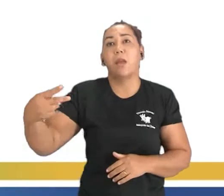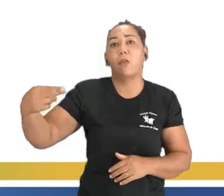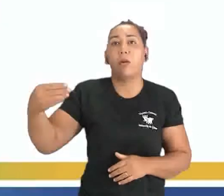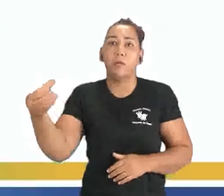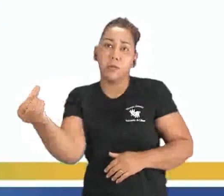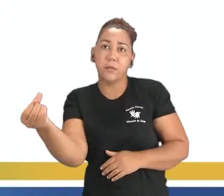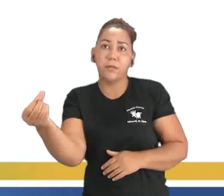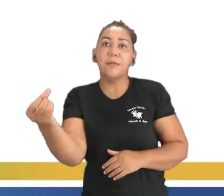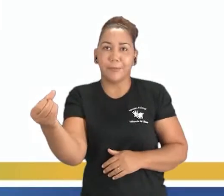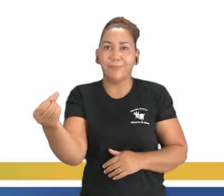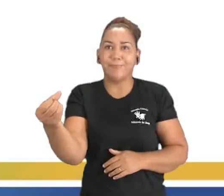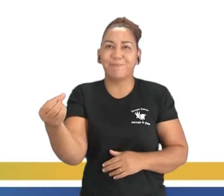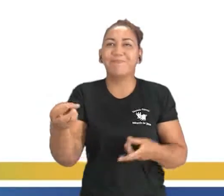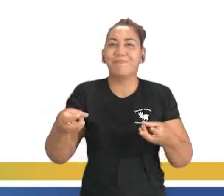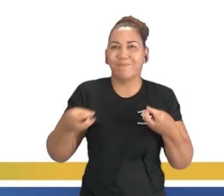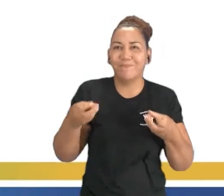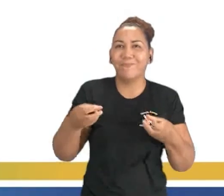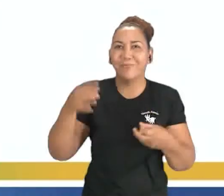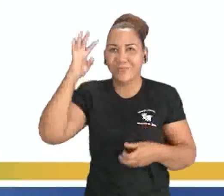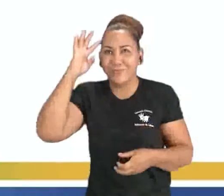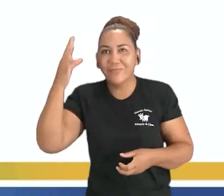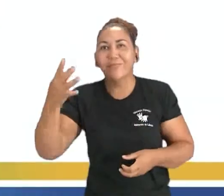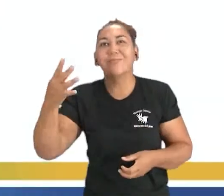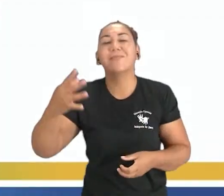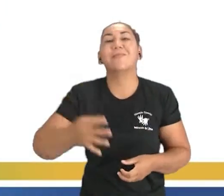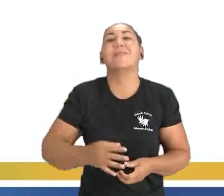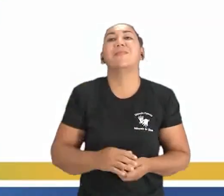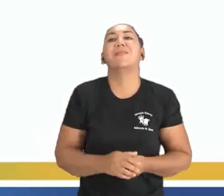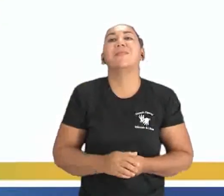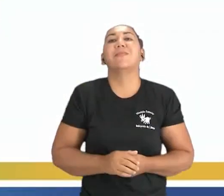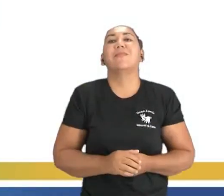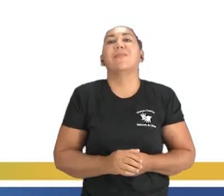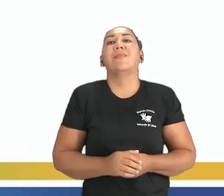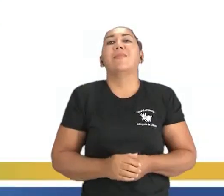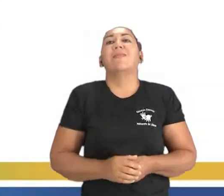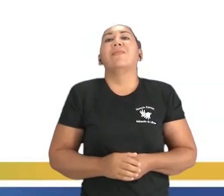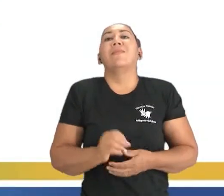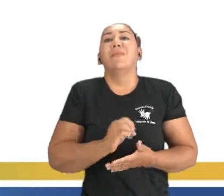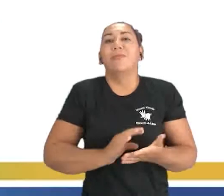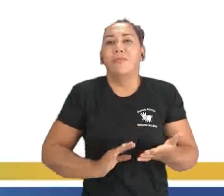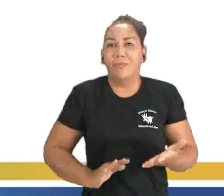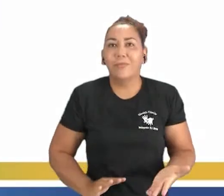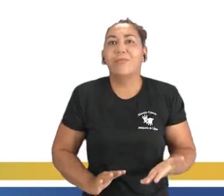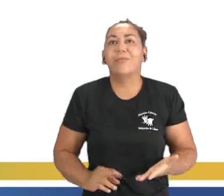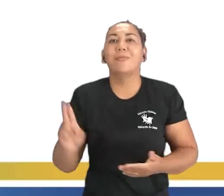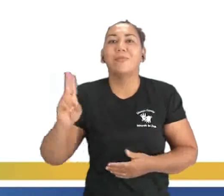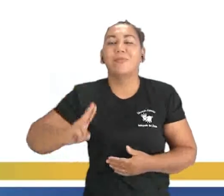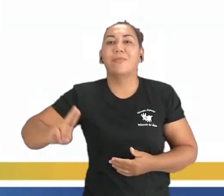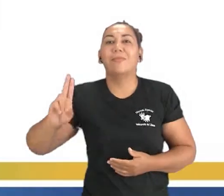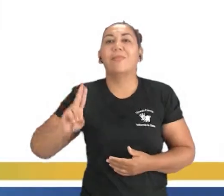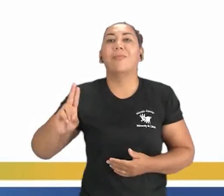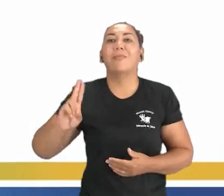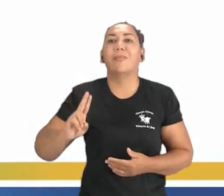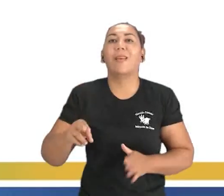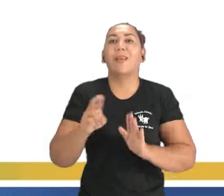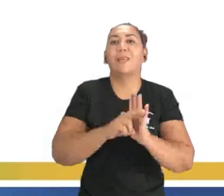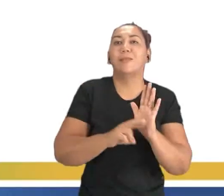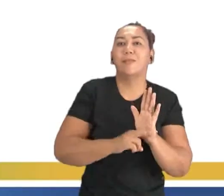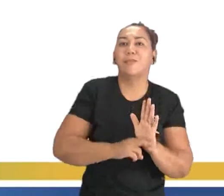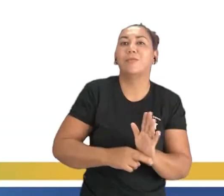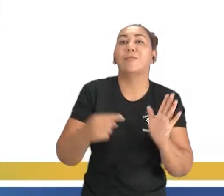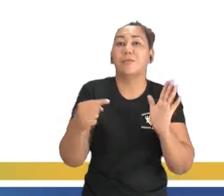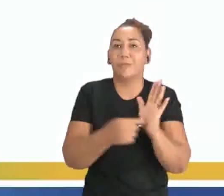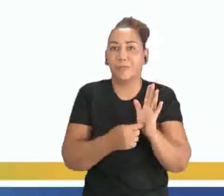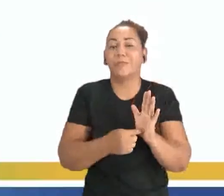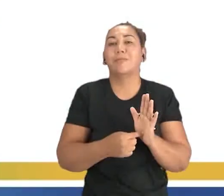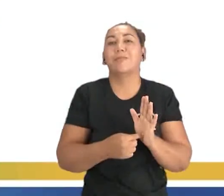Muito bem. Viram, né, que nós resolvemos aí esse exercício utilizando o princípio multiplicativo